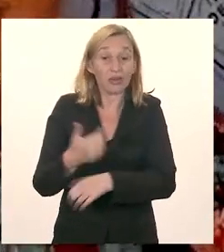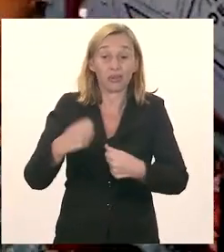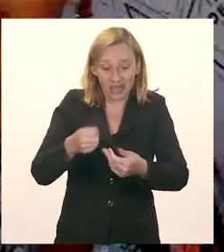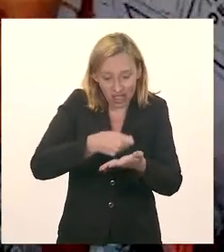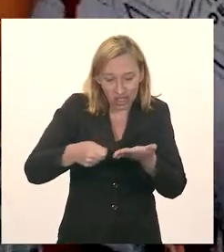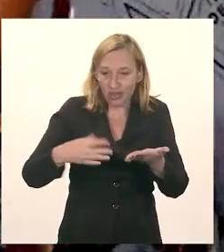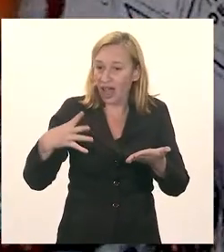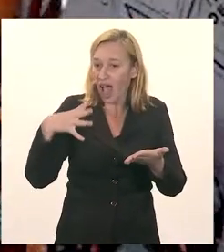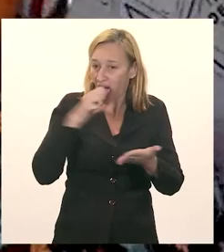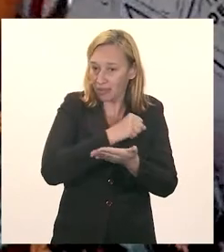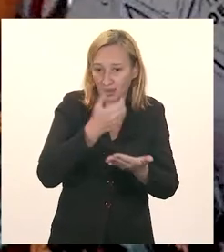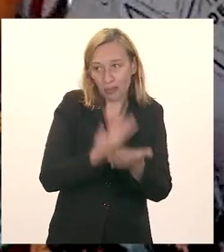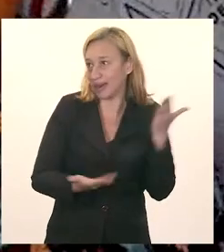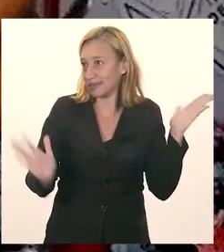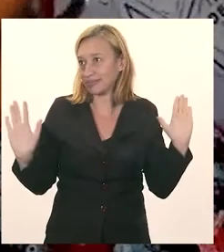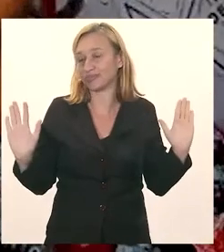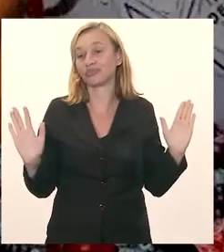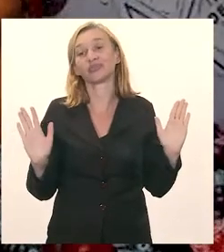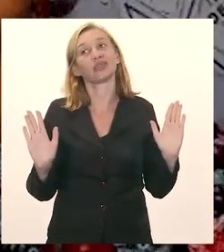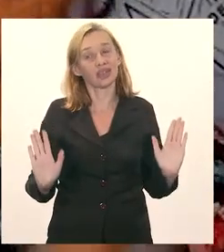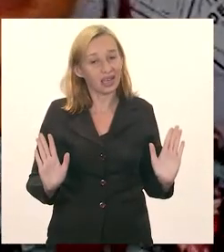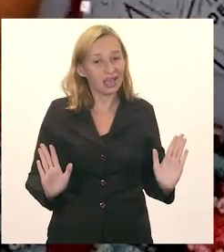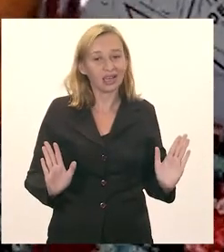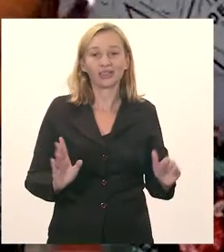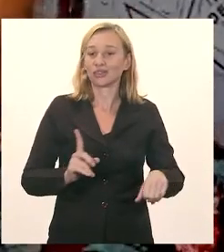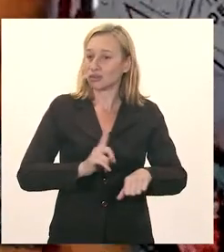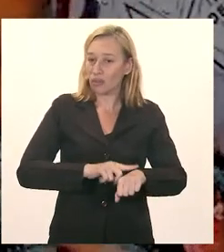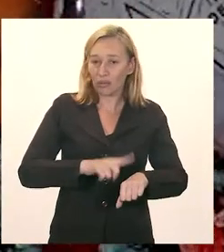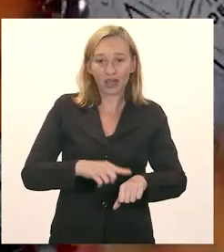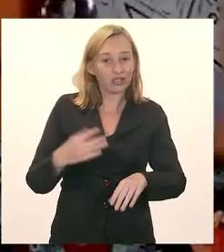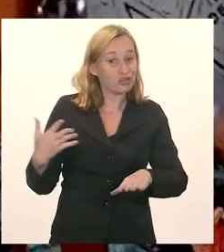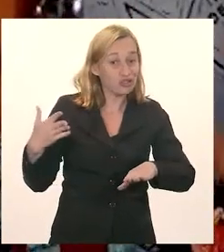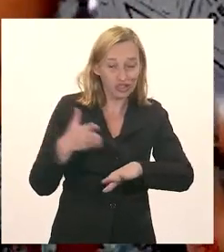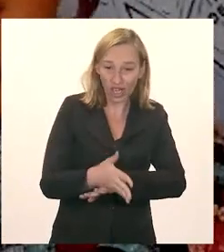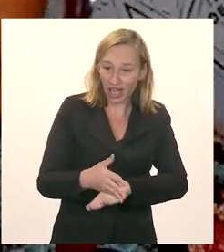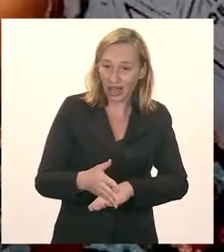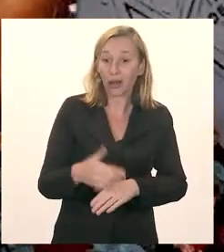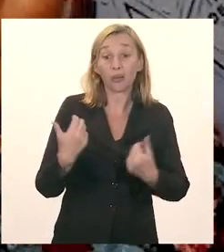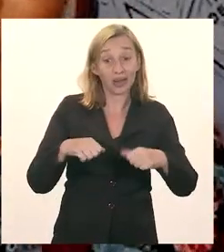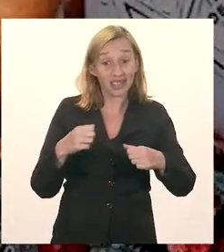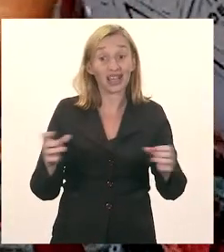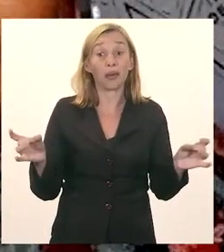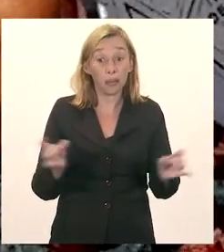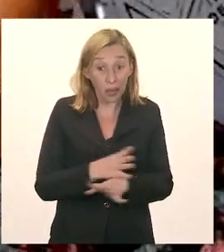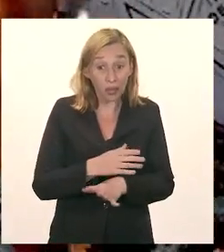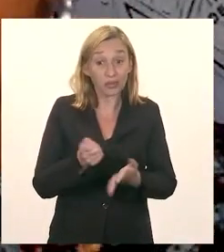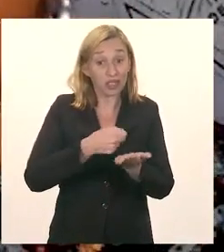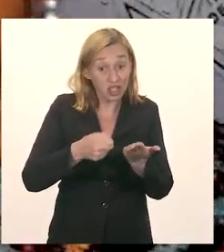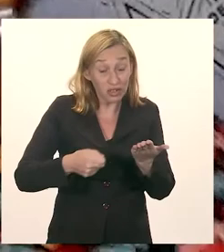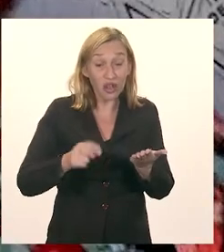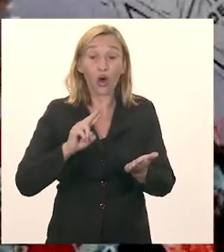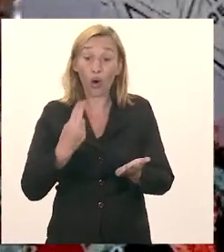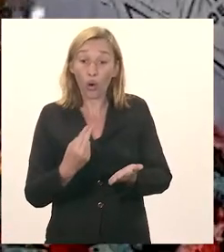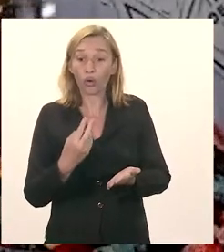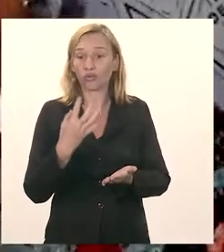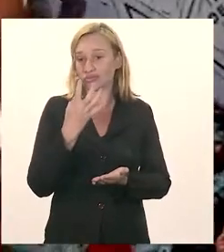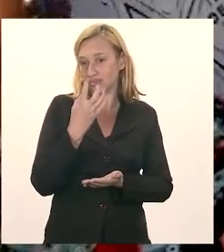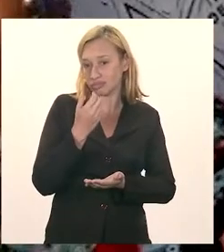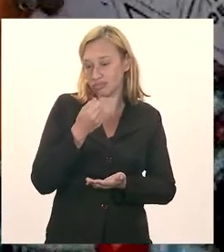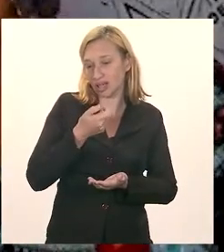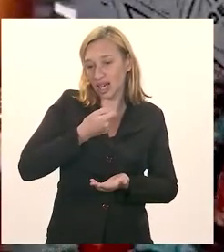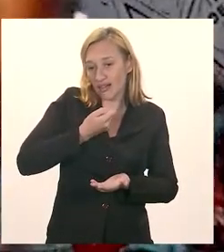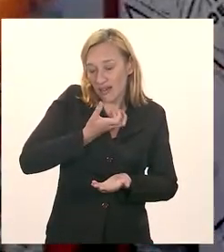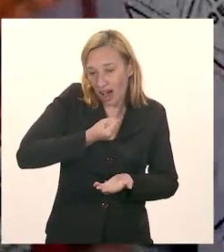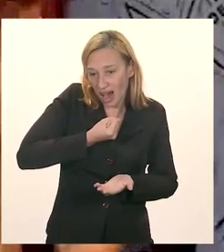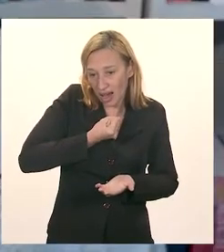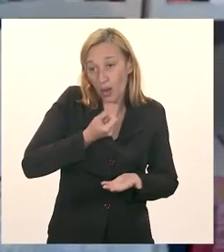escrever, perde, entendeu? Só assim, a todo momento vem. Se eu não tiver pronta para escrever ou gravar um áudio, eu